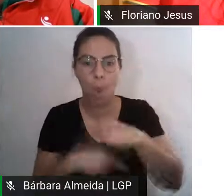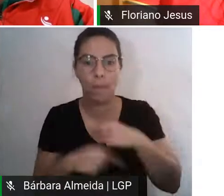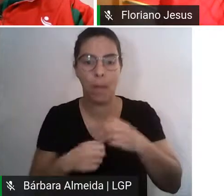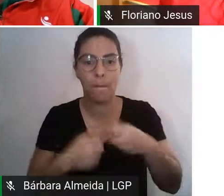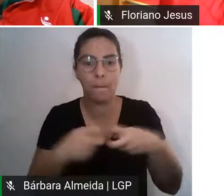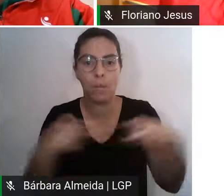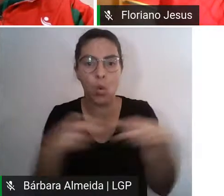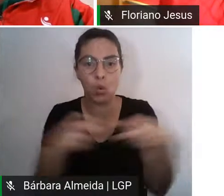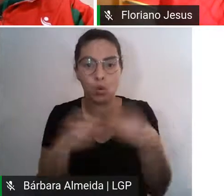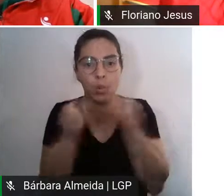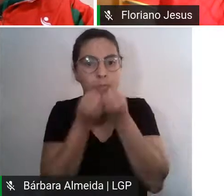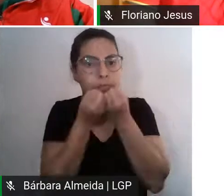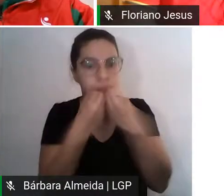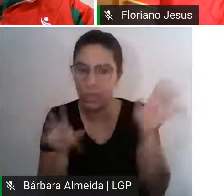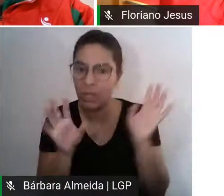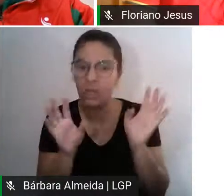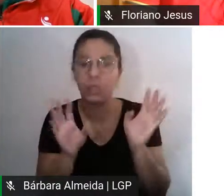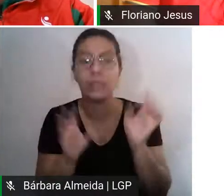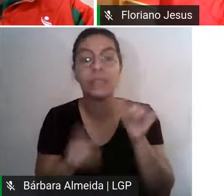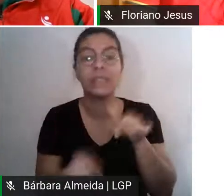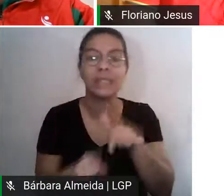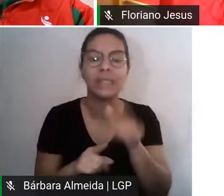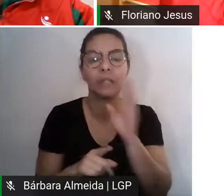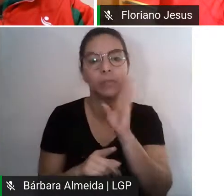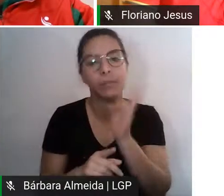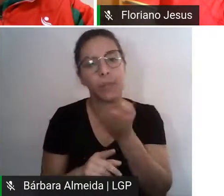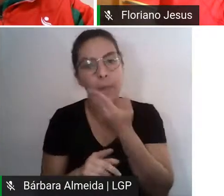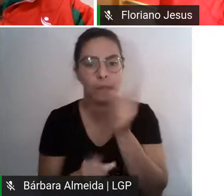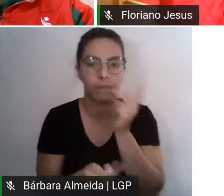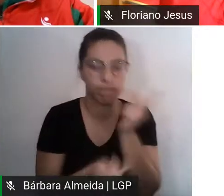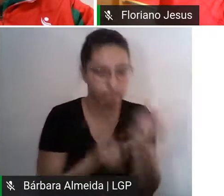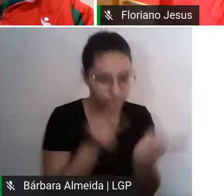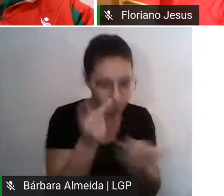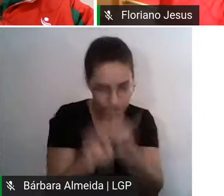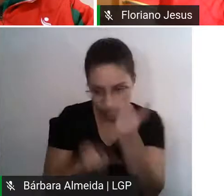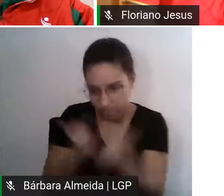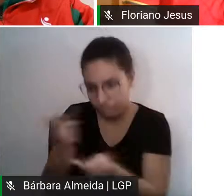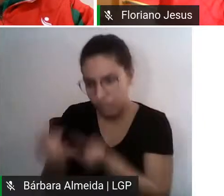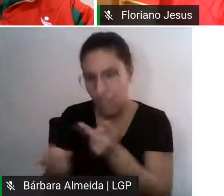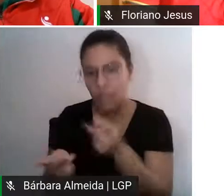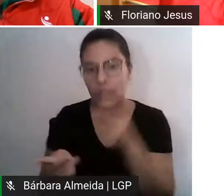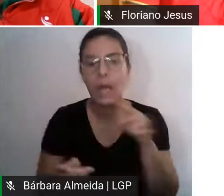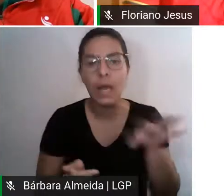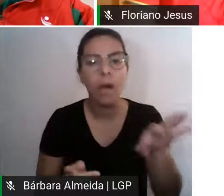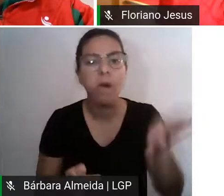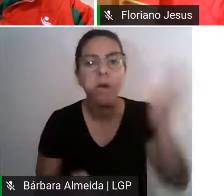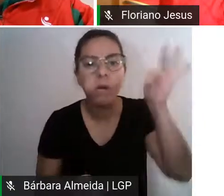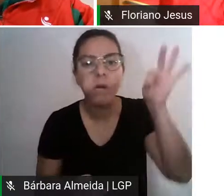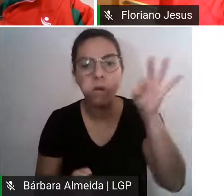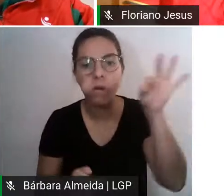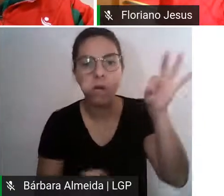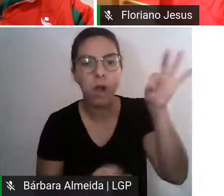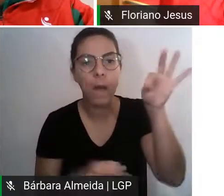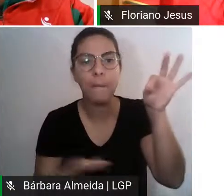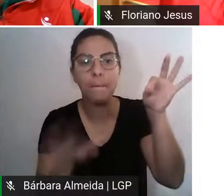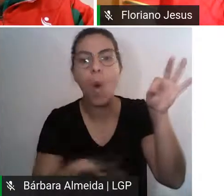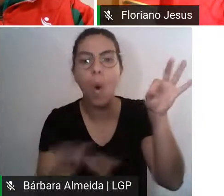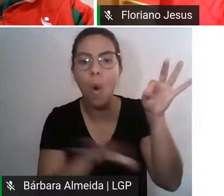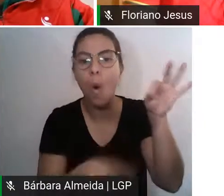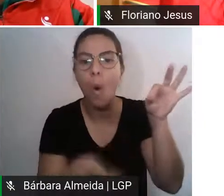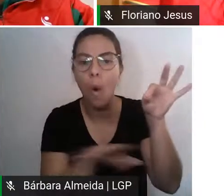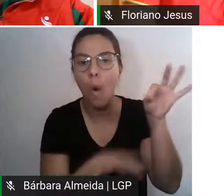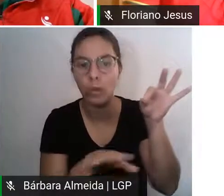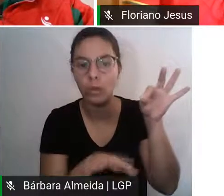muscular. E então são estes os casos que nós depois nos debatemos. Então, mas estes não dá para encaixar naqueles quadradinhos nas prateleiras que já